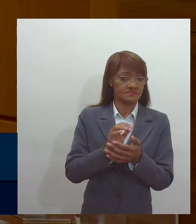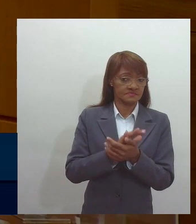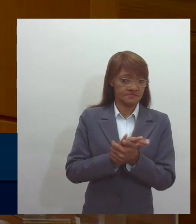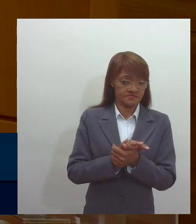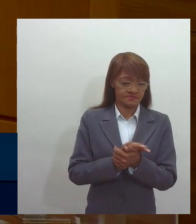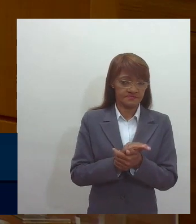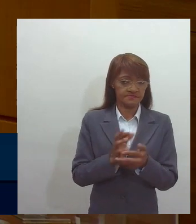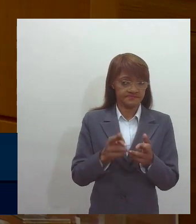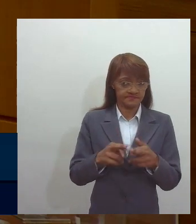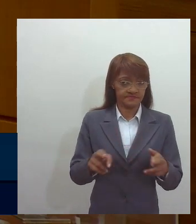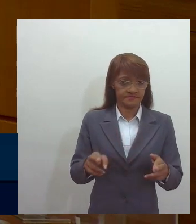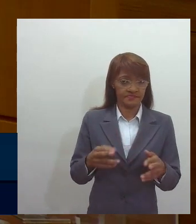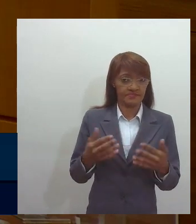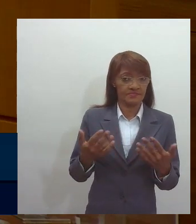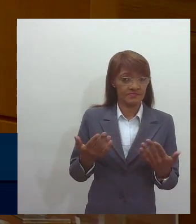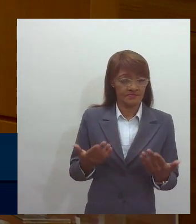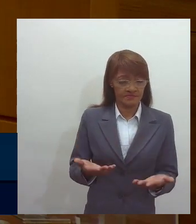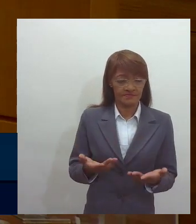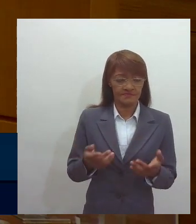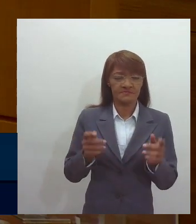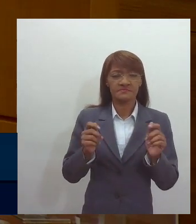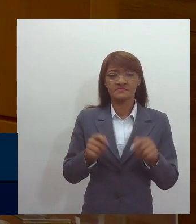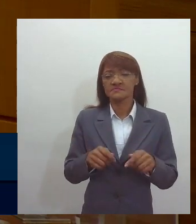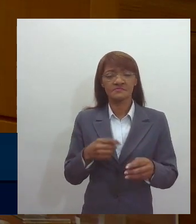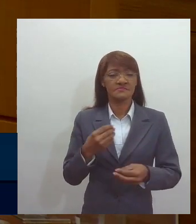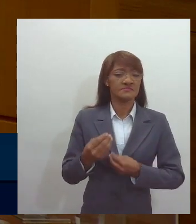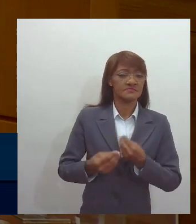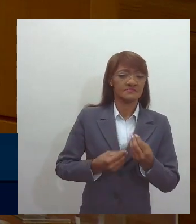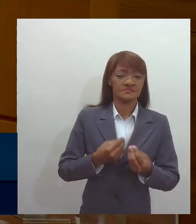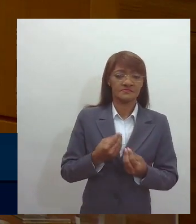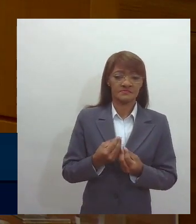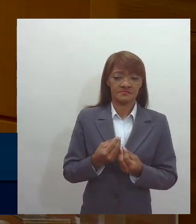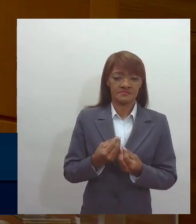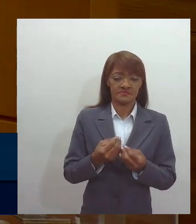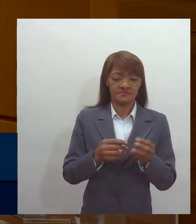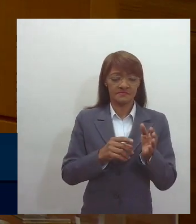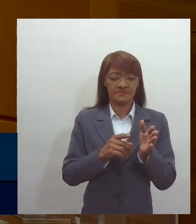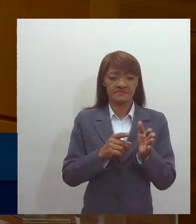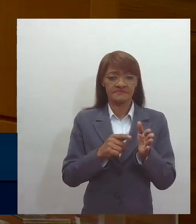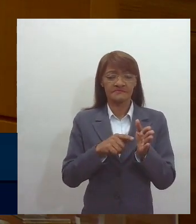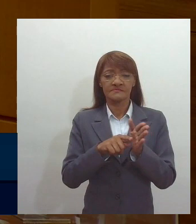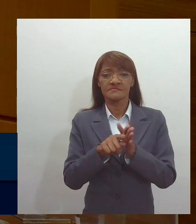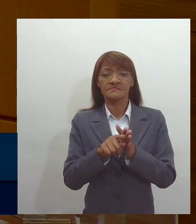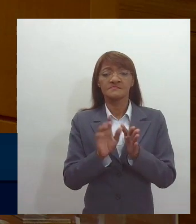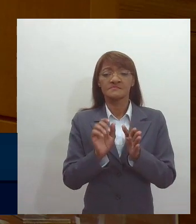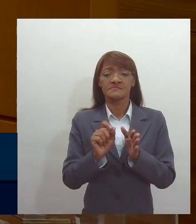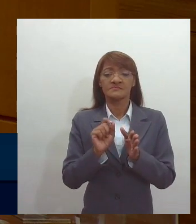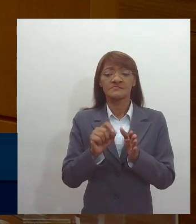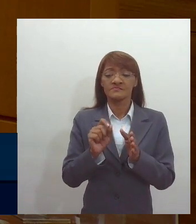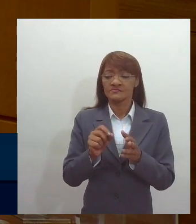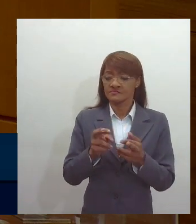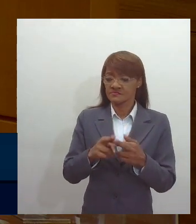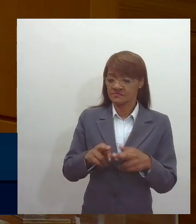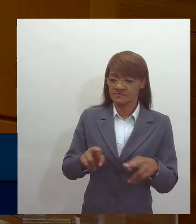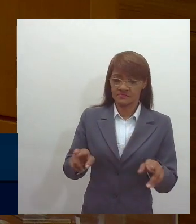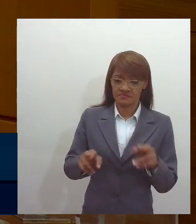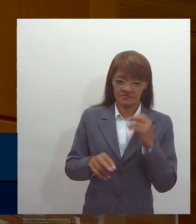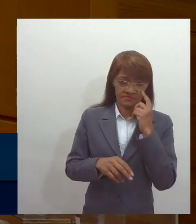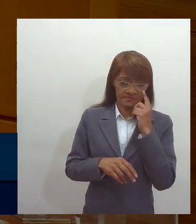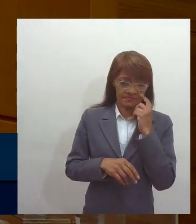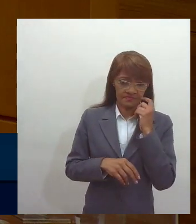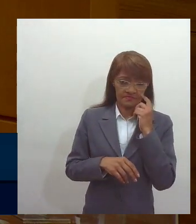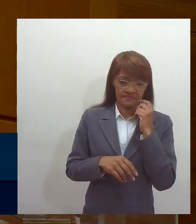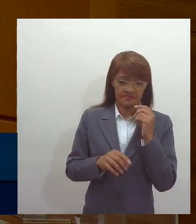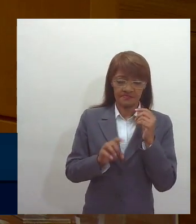sobre como está essa situação envolvendo as torcidas organizadas